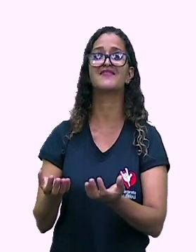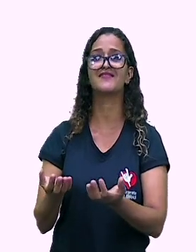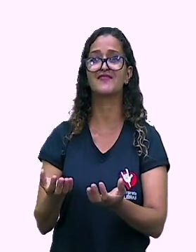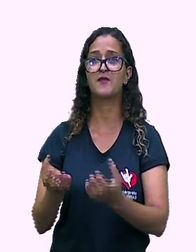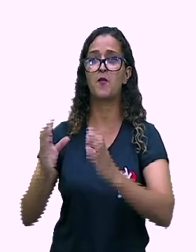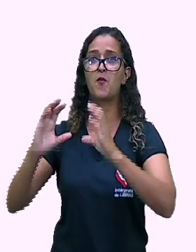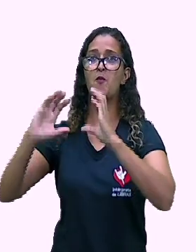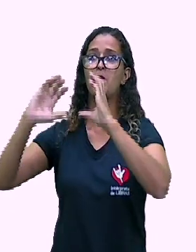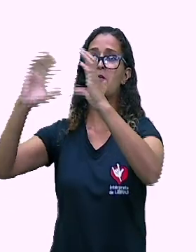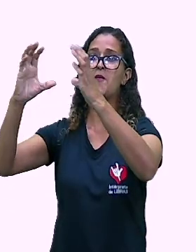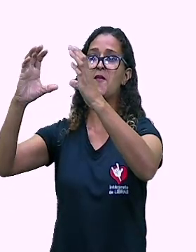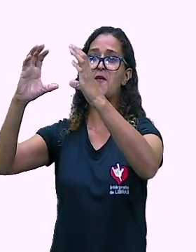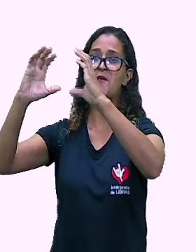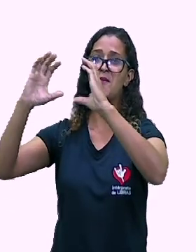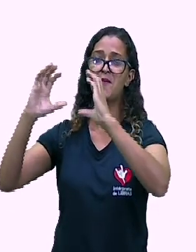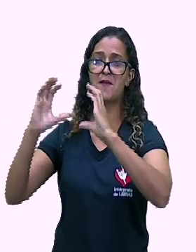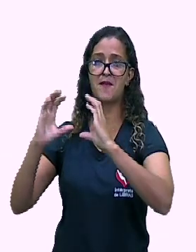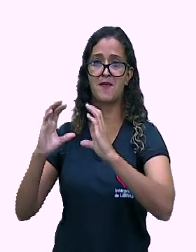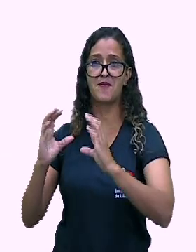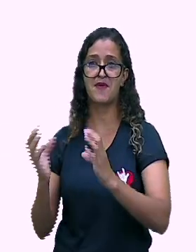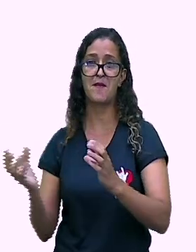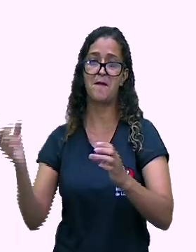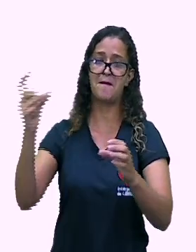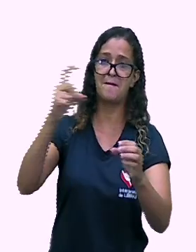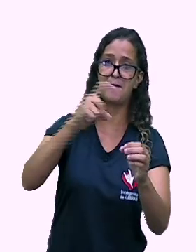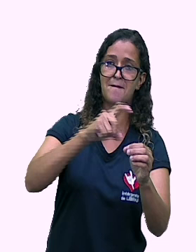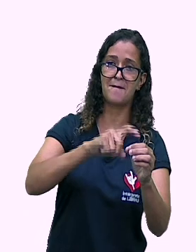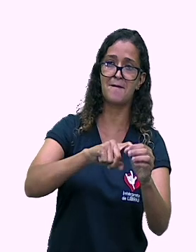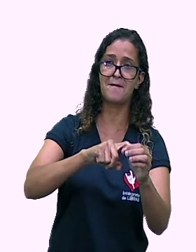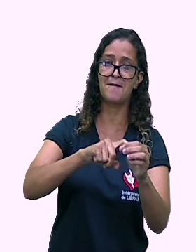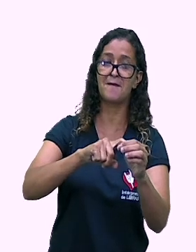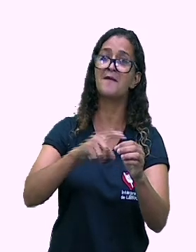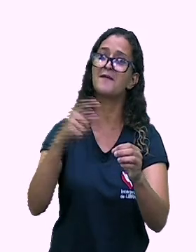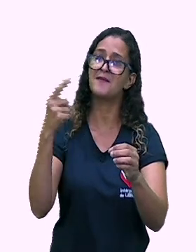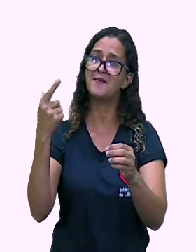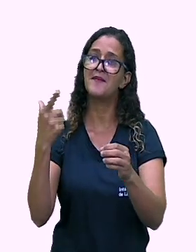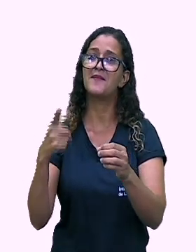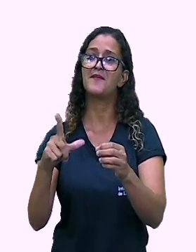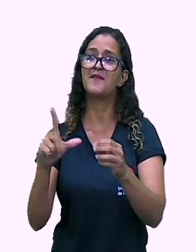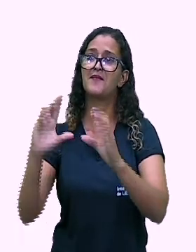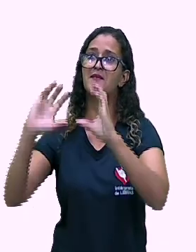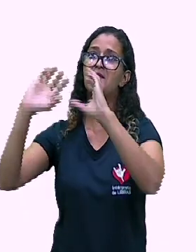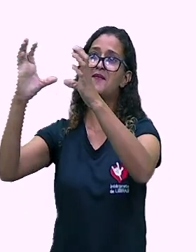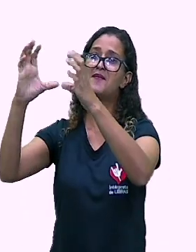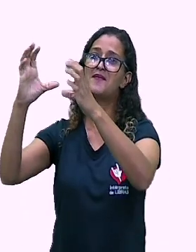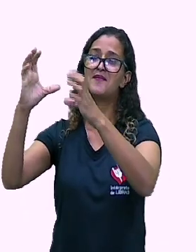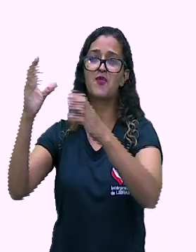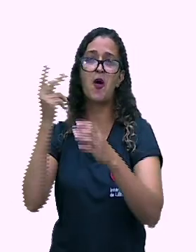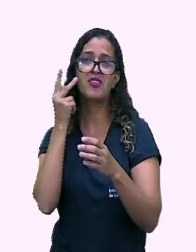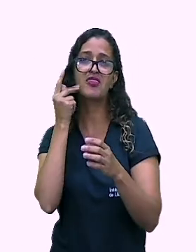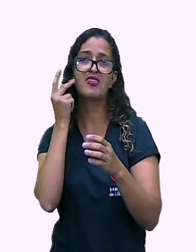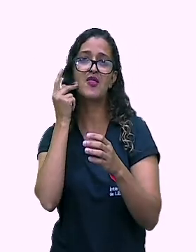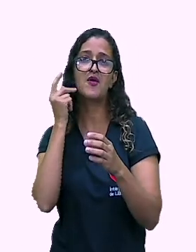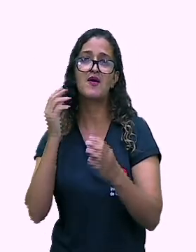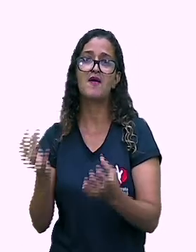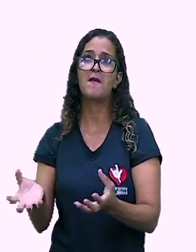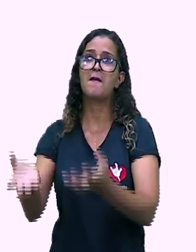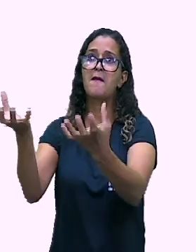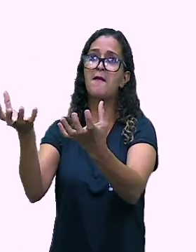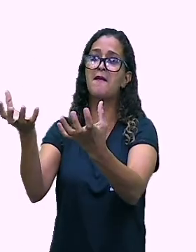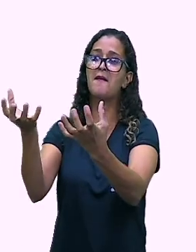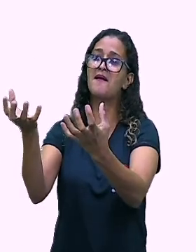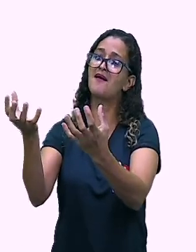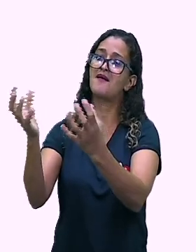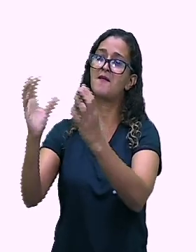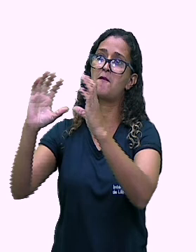fazer o quê? Um processo reversível. Aí, então, ela voltou para o estado original. Quando eu jogo a